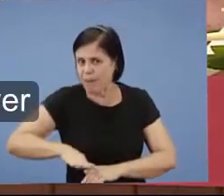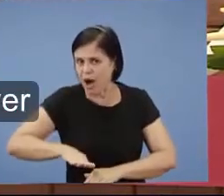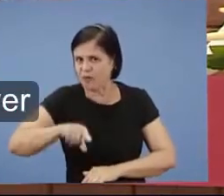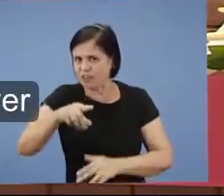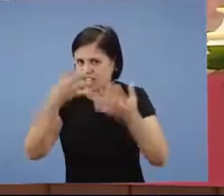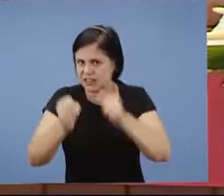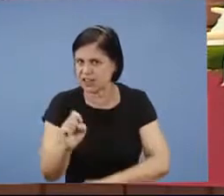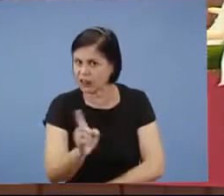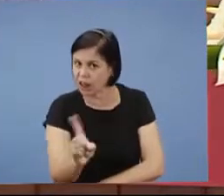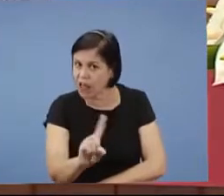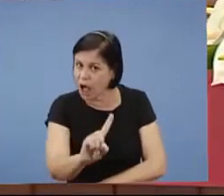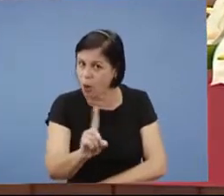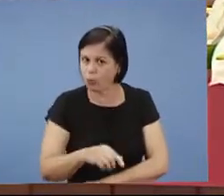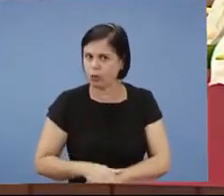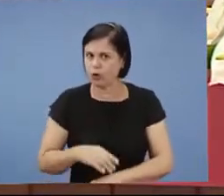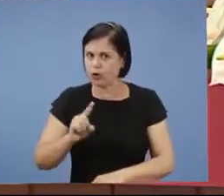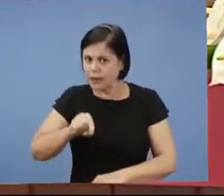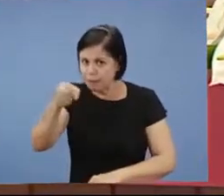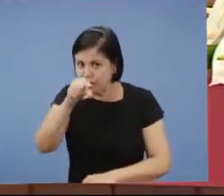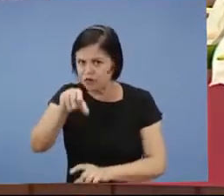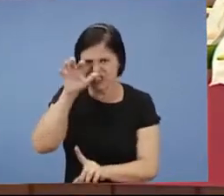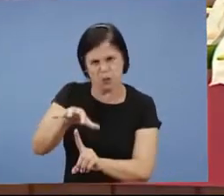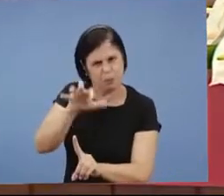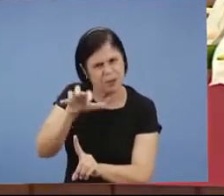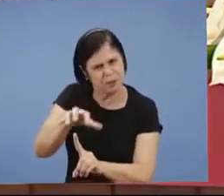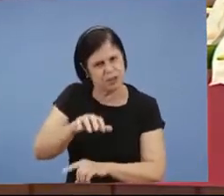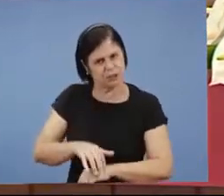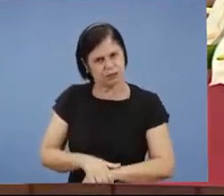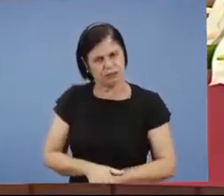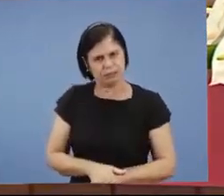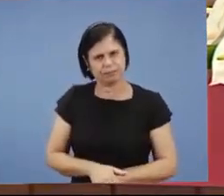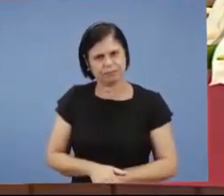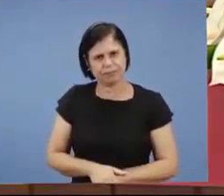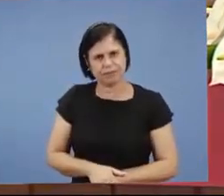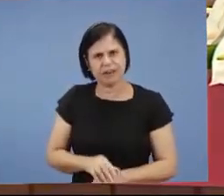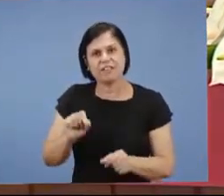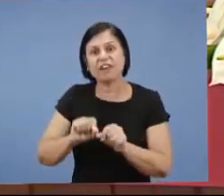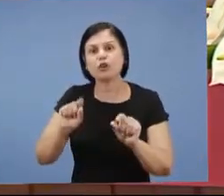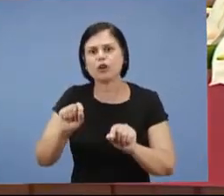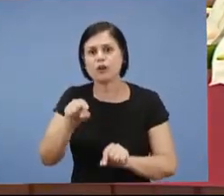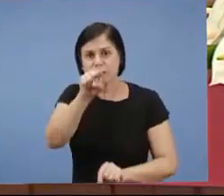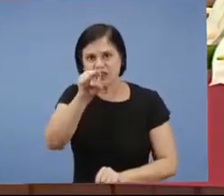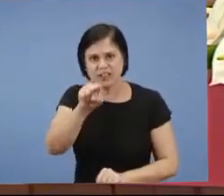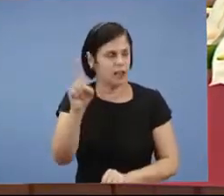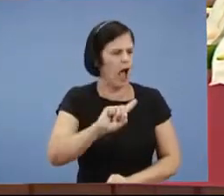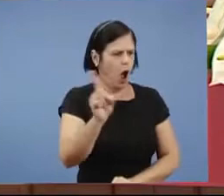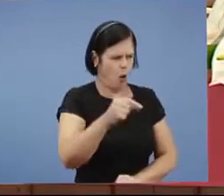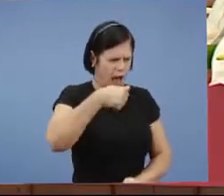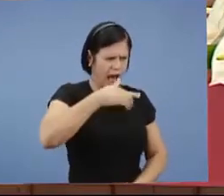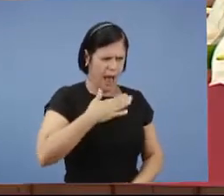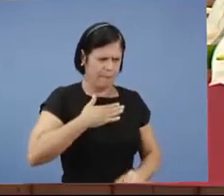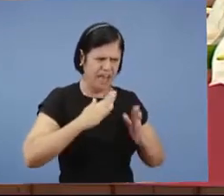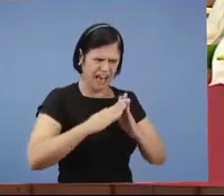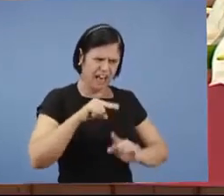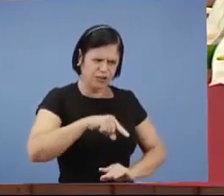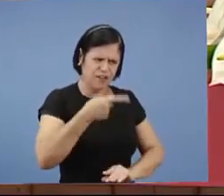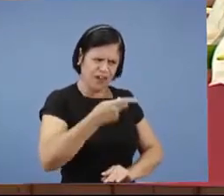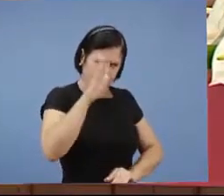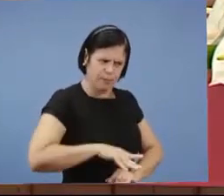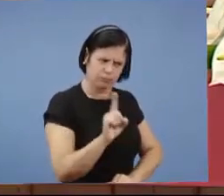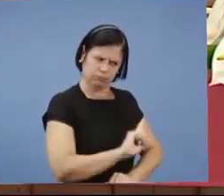qualquer bobagem e pronto, acabou, fica oprimido. E o que é que ele tem que fazer? Ele tem que dizer, aqui não, porque ele deixa uma